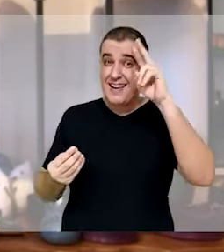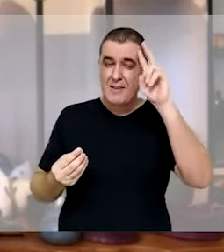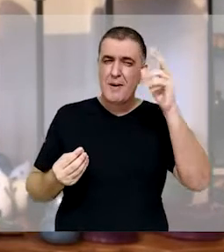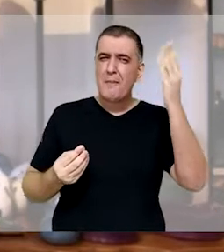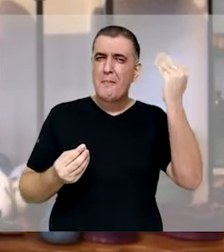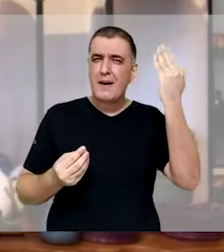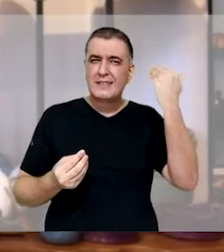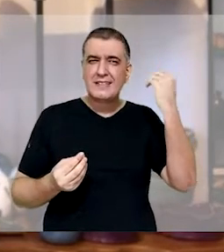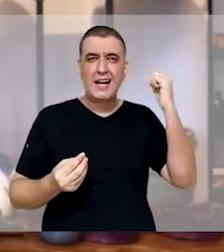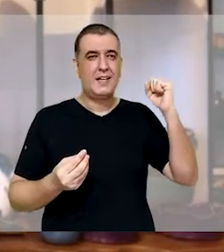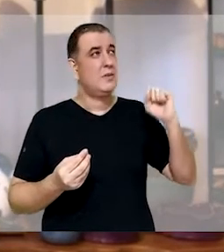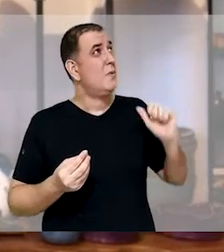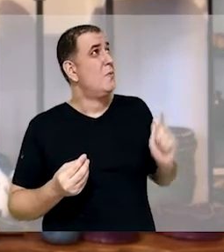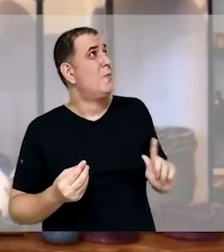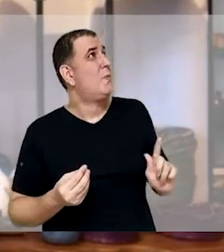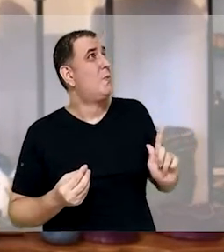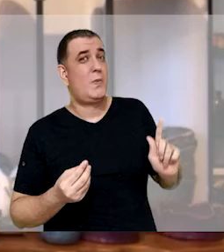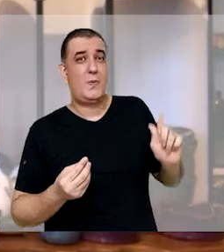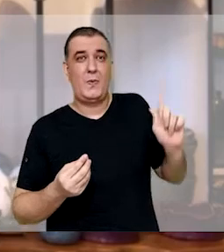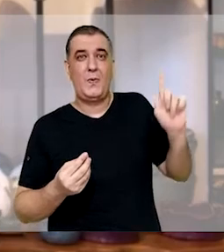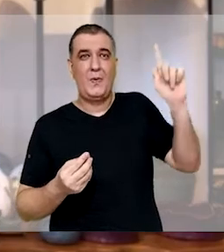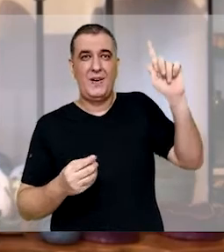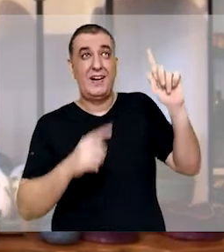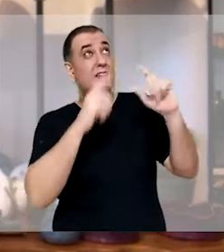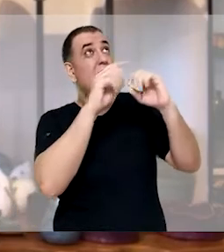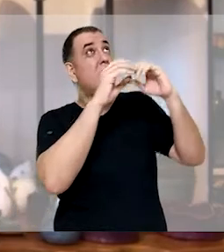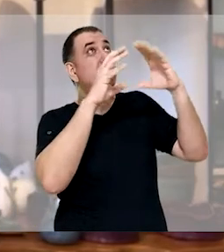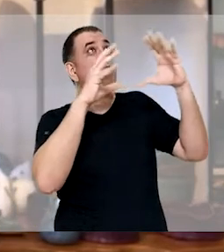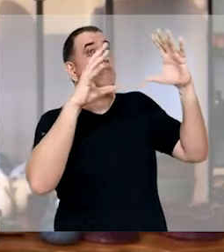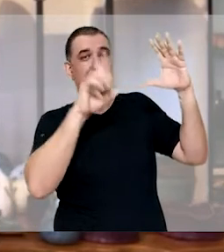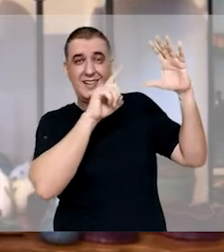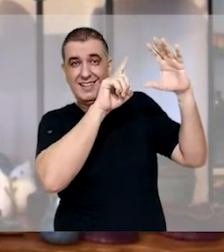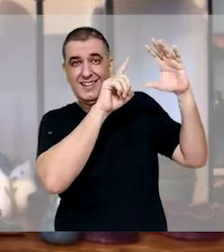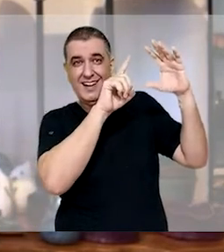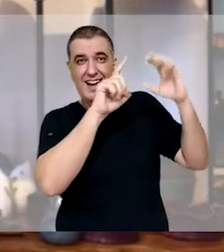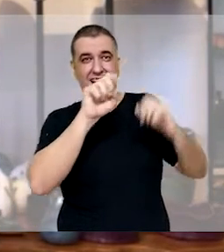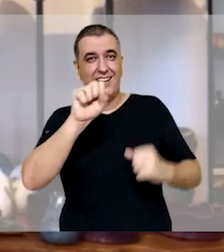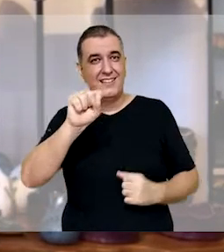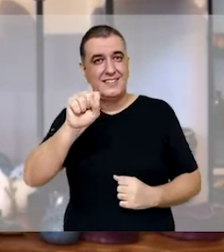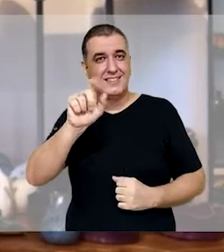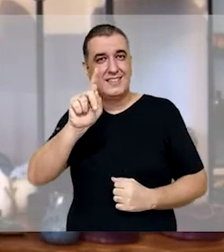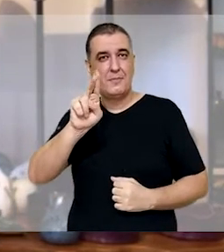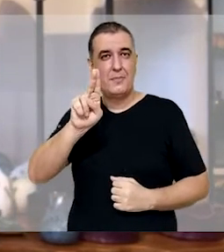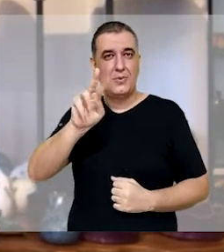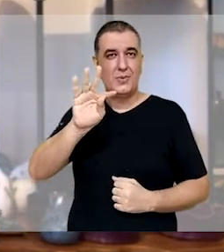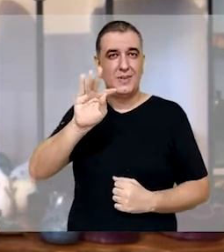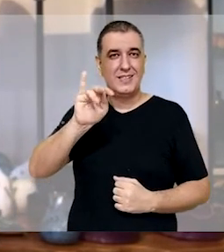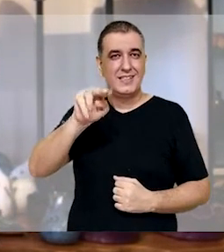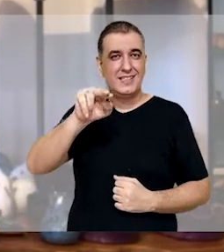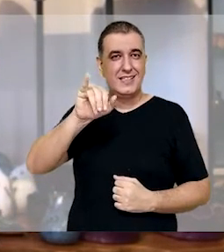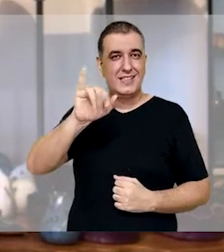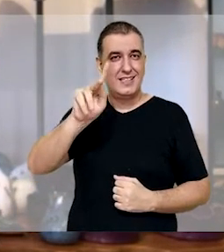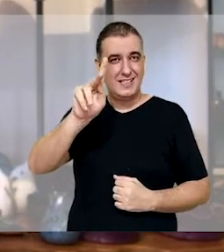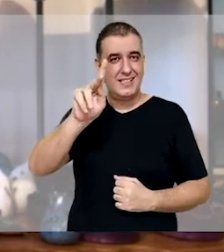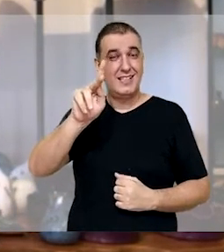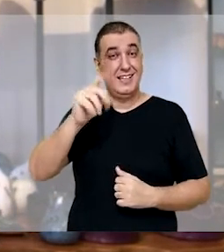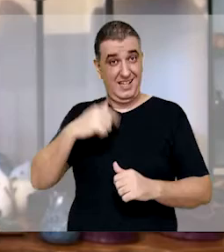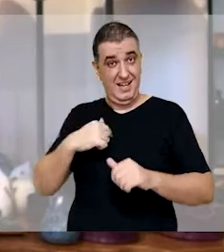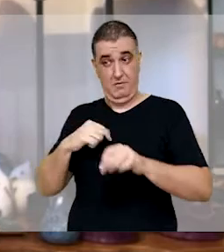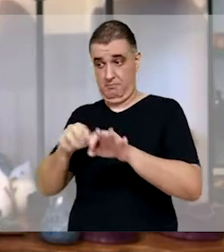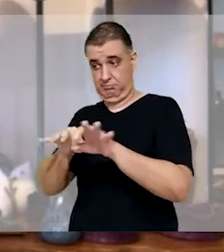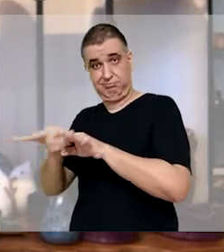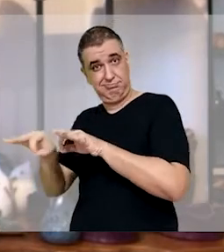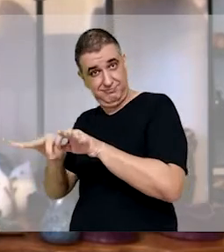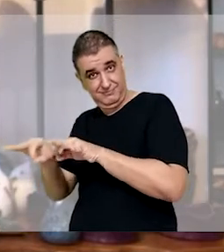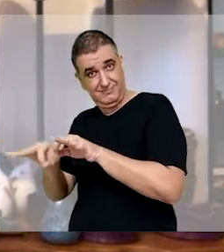Quando eu lancei a Sputnik, qual que é o grande barato do satélite? É justamente um sistema mais integrado de comunicação. E eu acho que uma xícara,